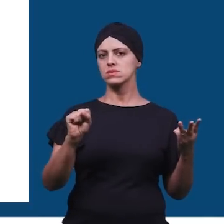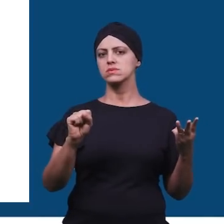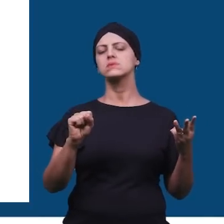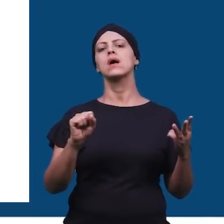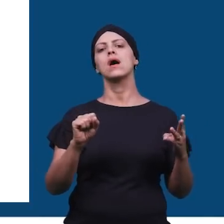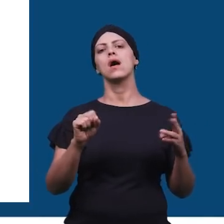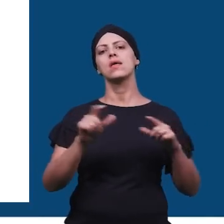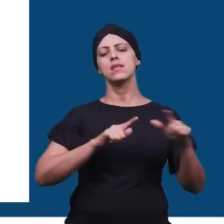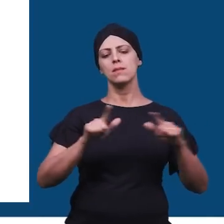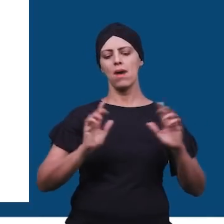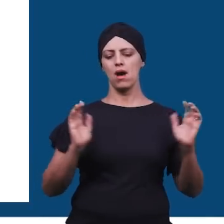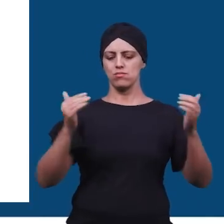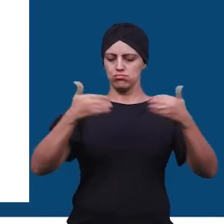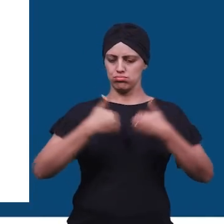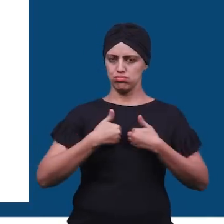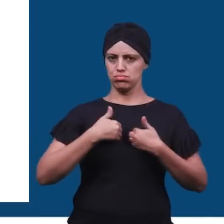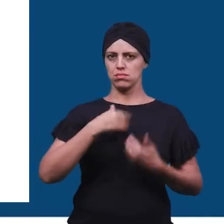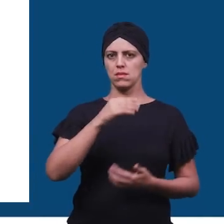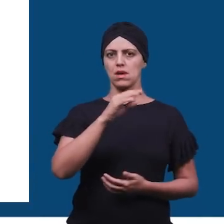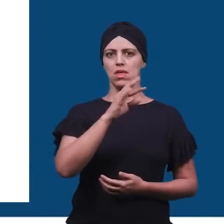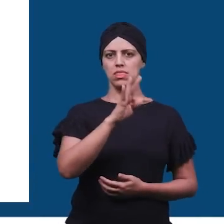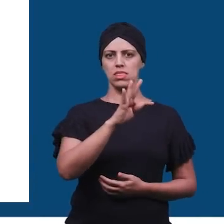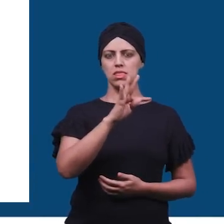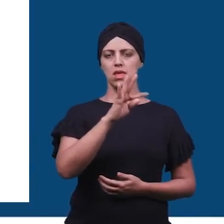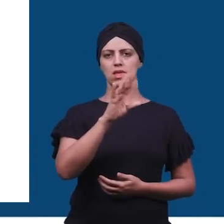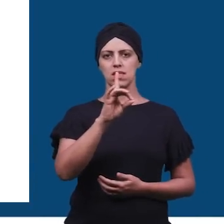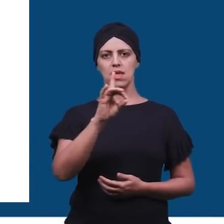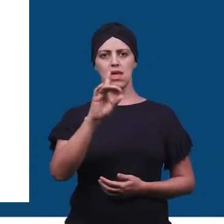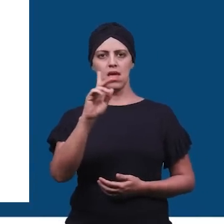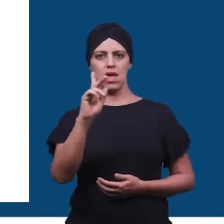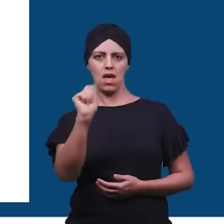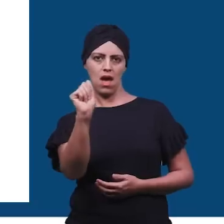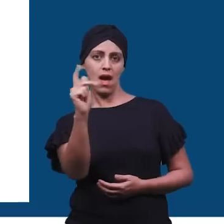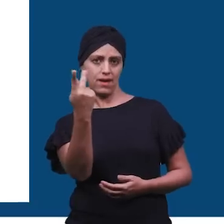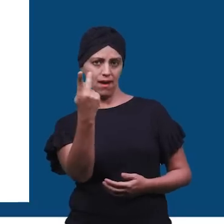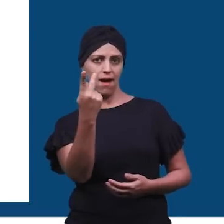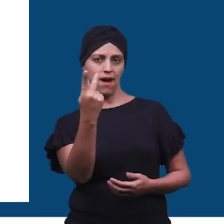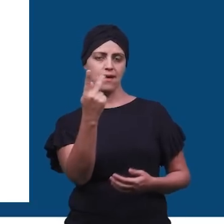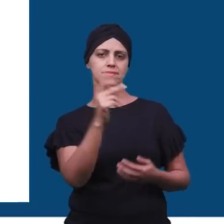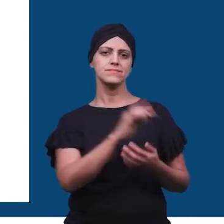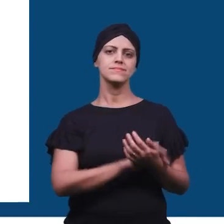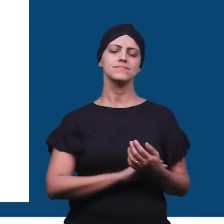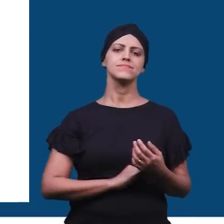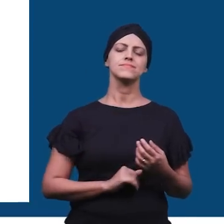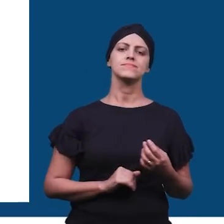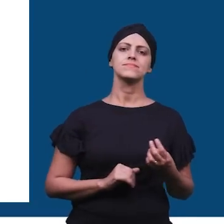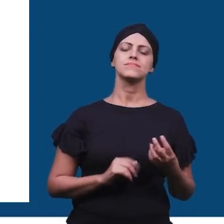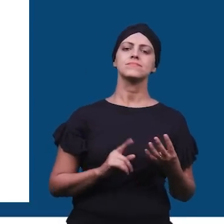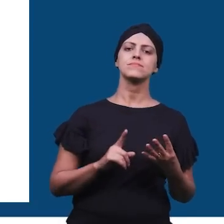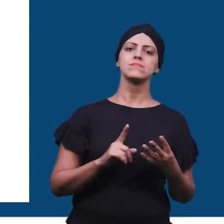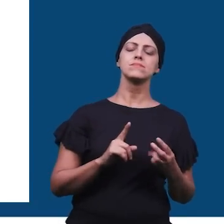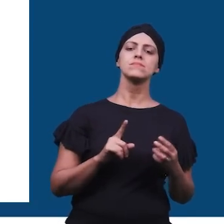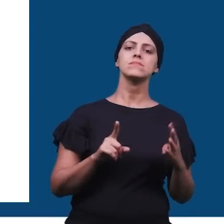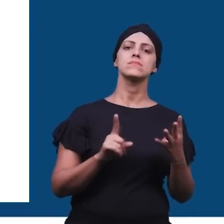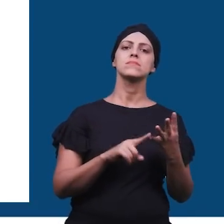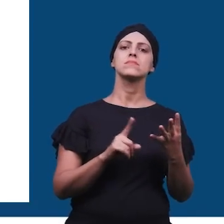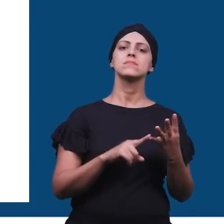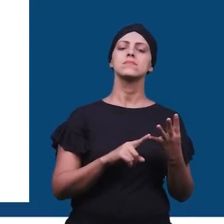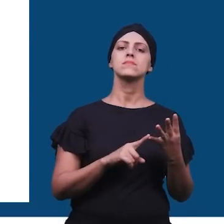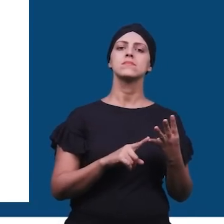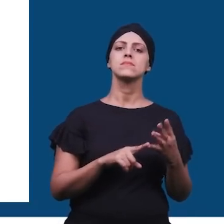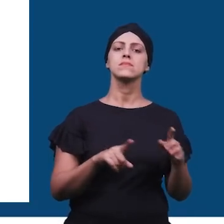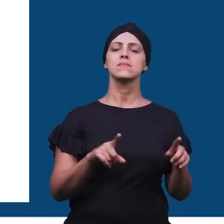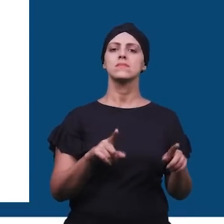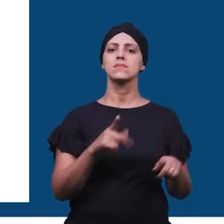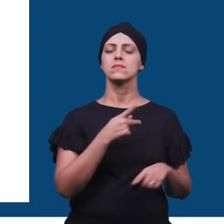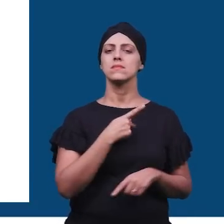do espectro autista, TDAH, que é um transtorno de déficit de atenção e hiperatividade. Nós